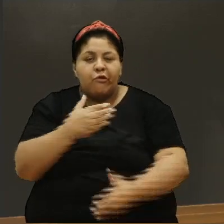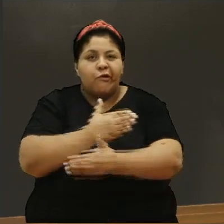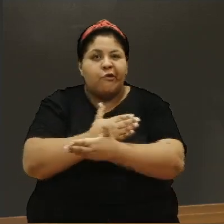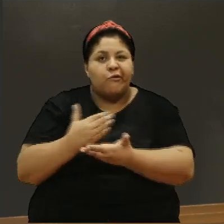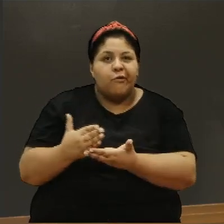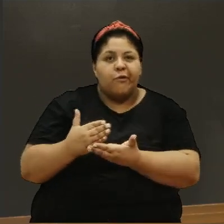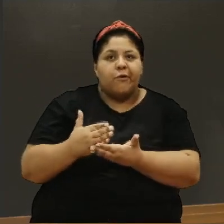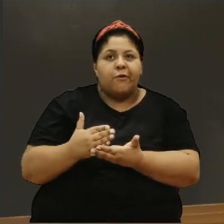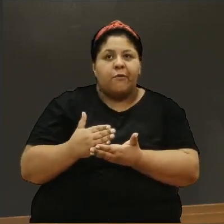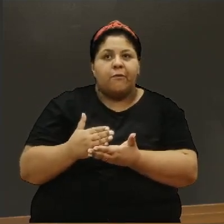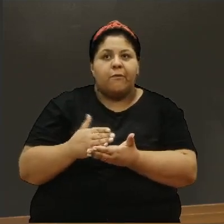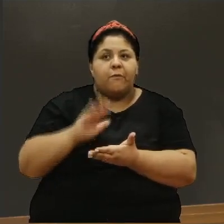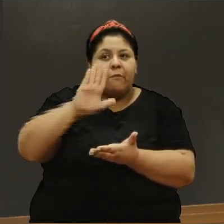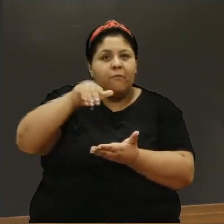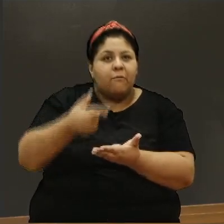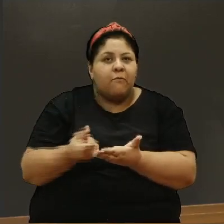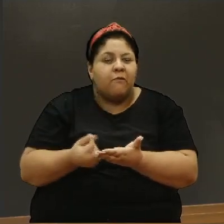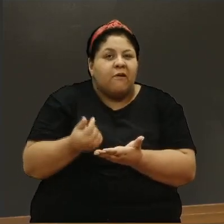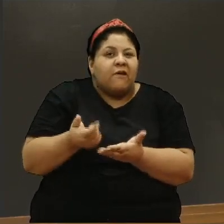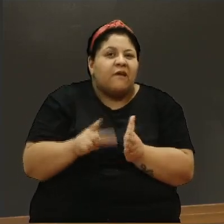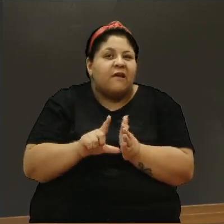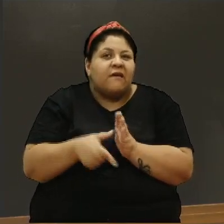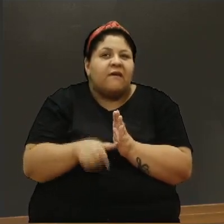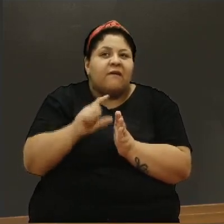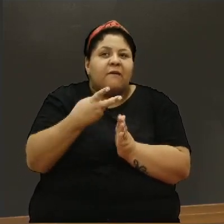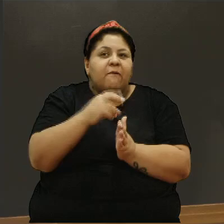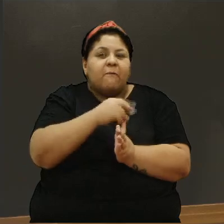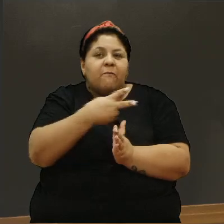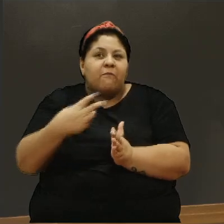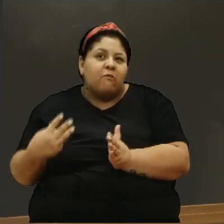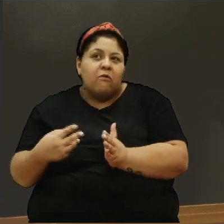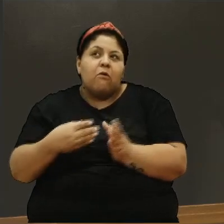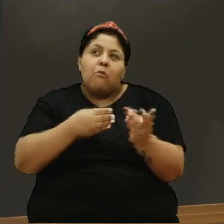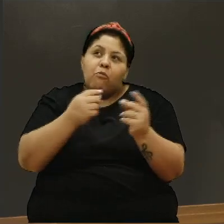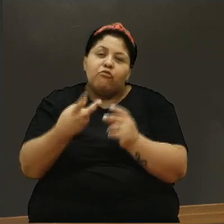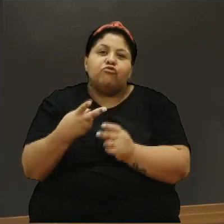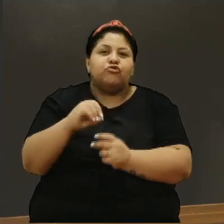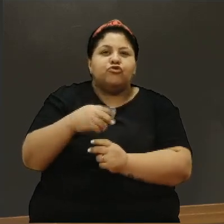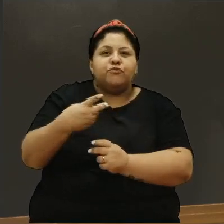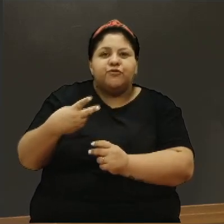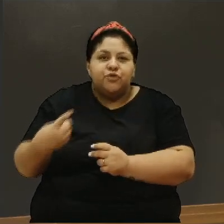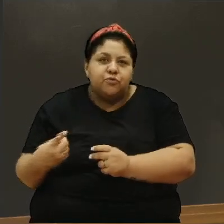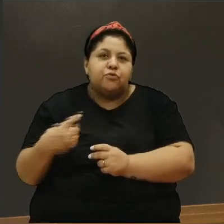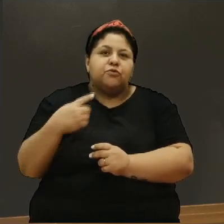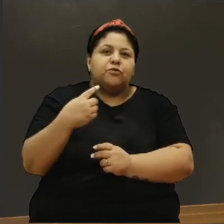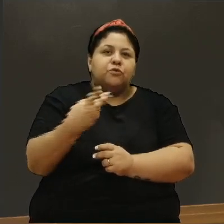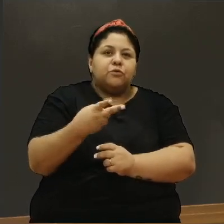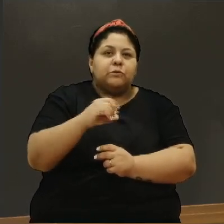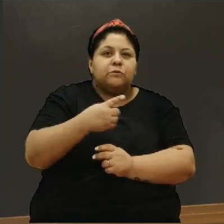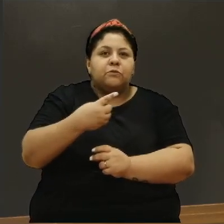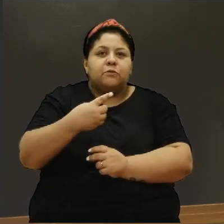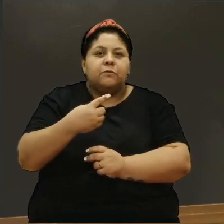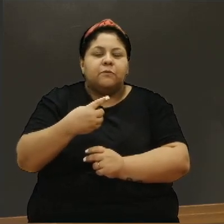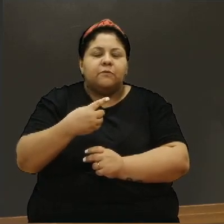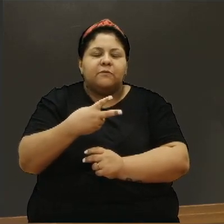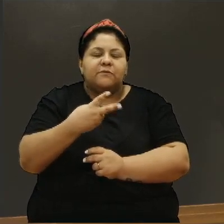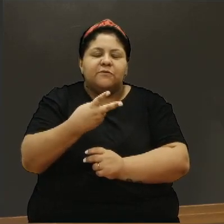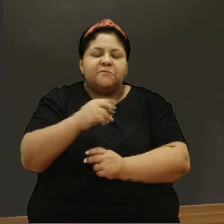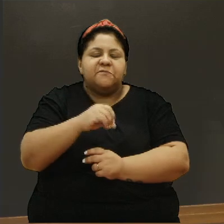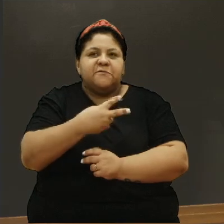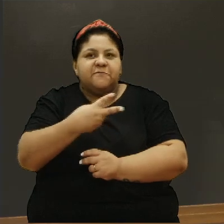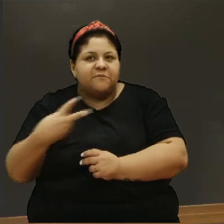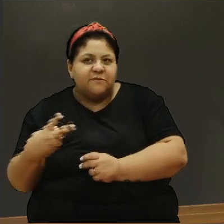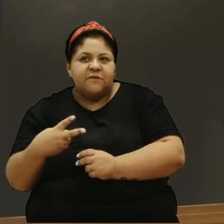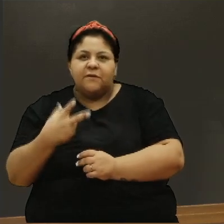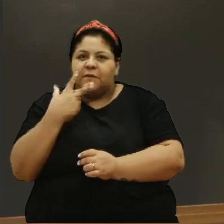esses descontos antes de 2023, muitas delas em 2021 e 2022. Então, foi uma espécie de ovo de serpente, que